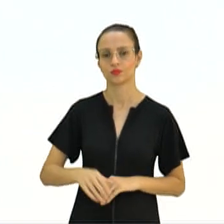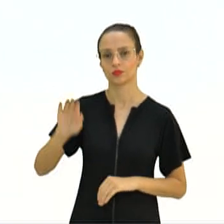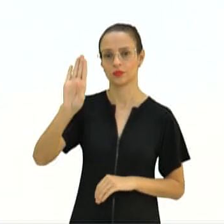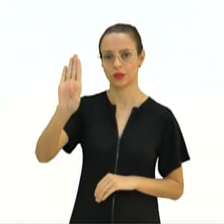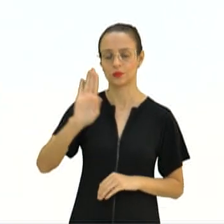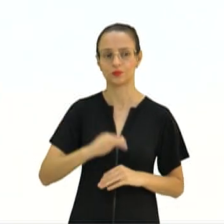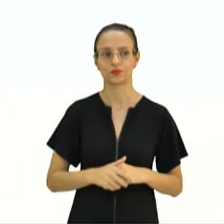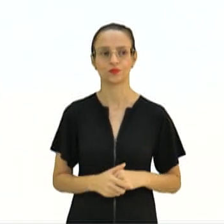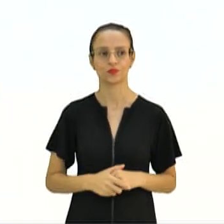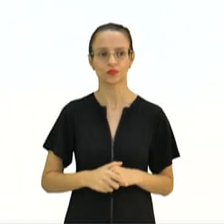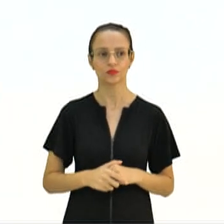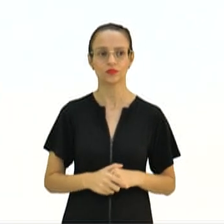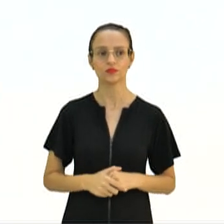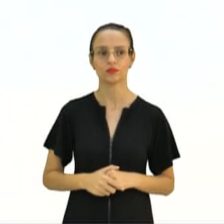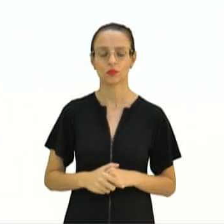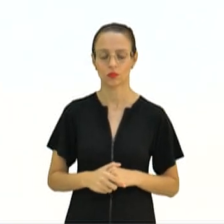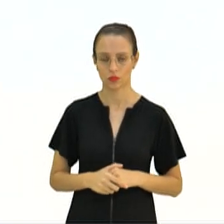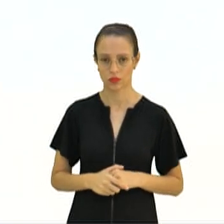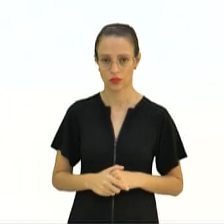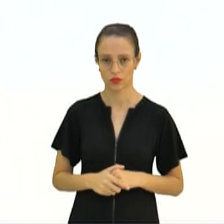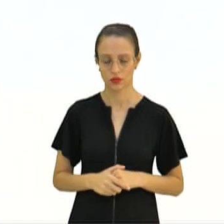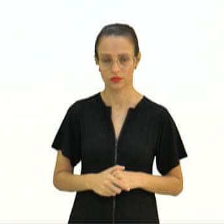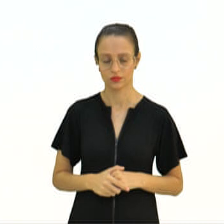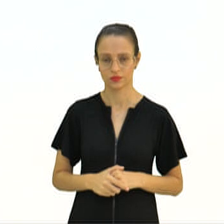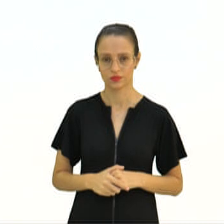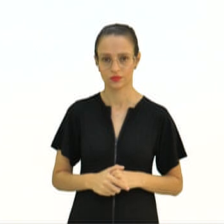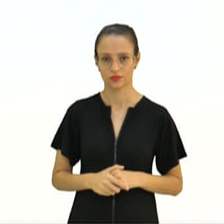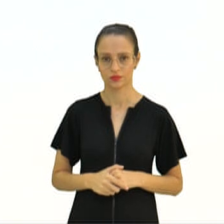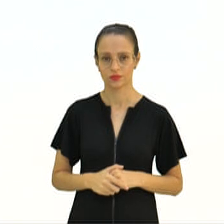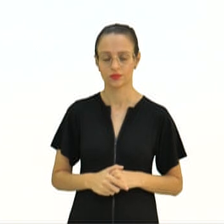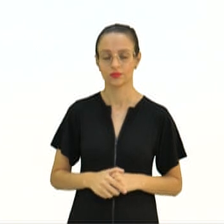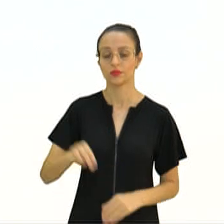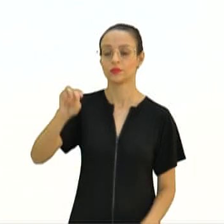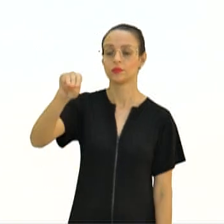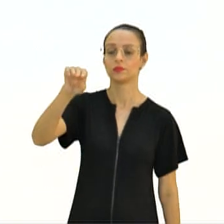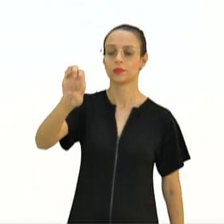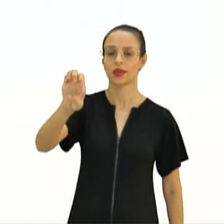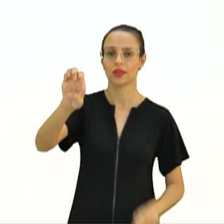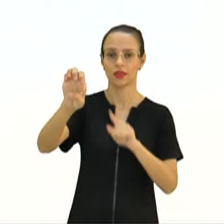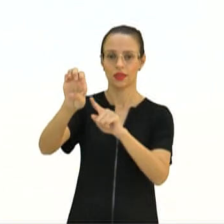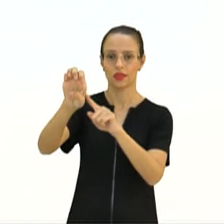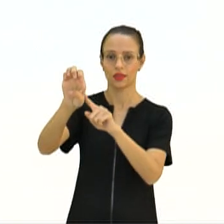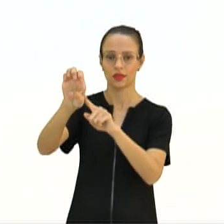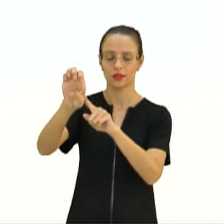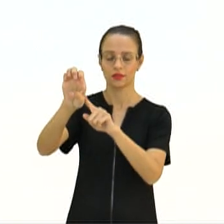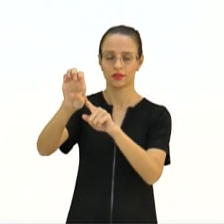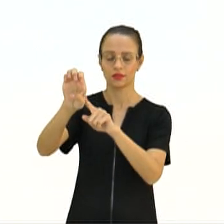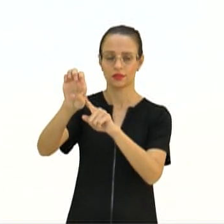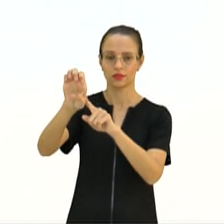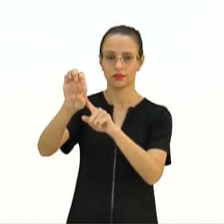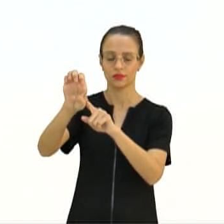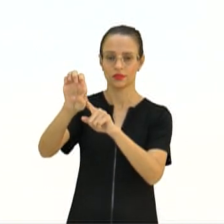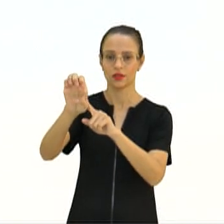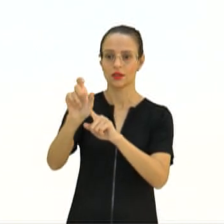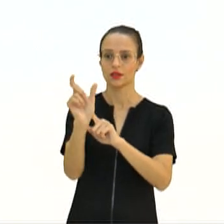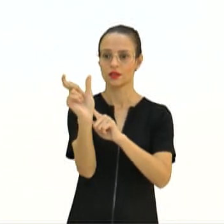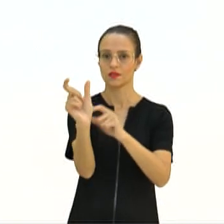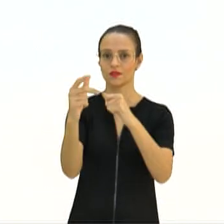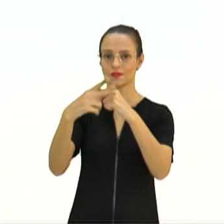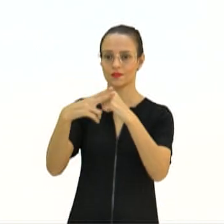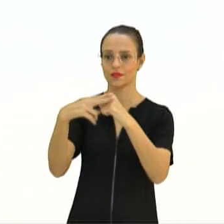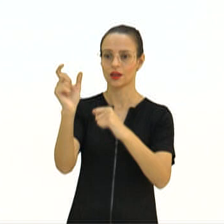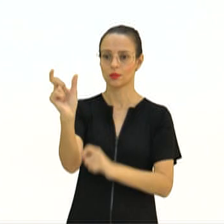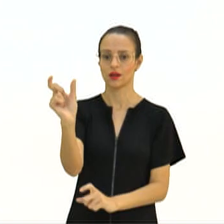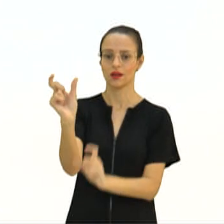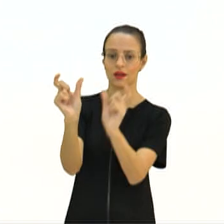B. Essas linguagens sempre me encantaram. O me está antes do encantaram, que é o verbo. Então,